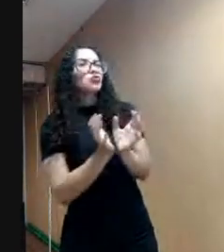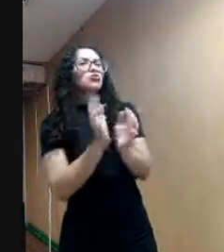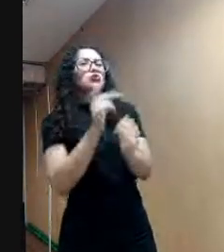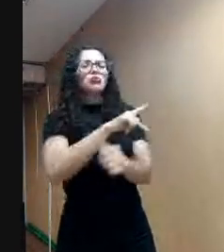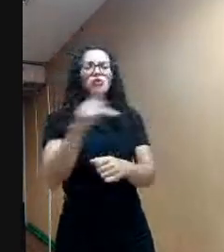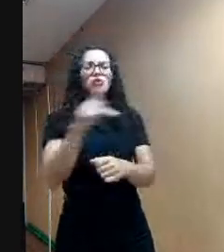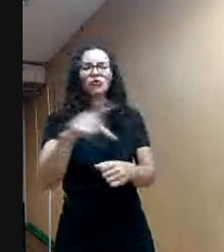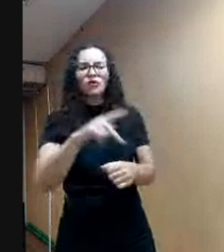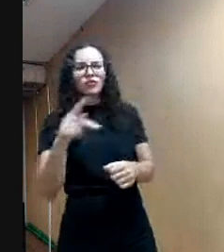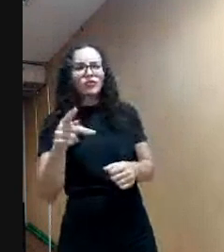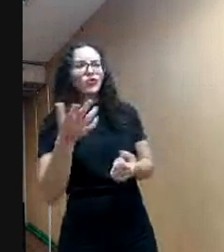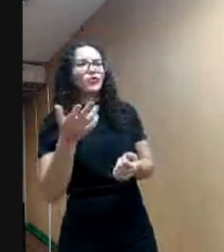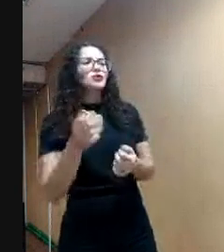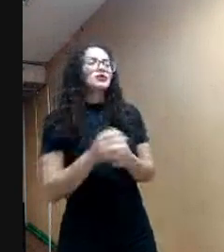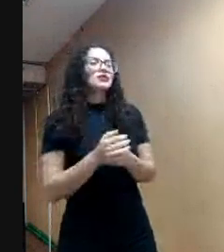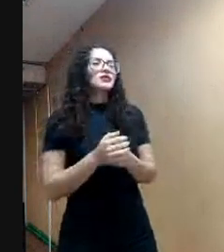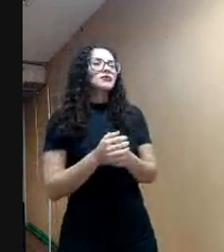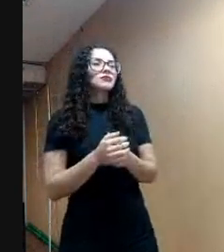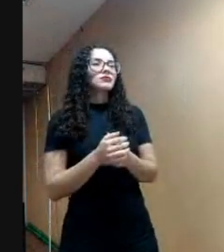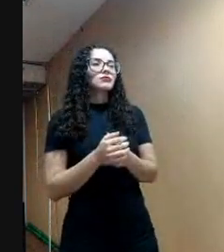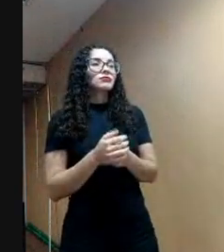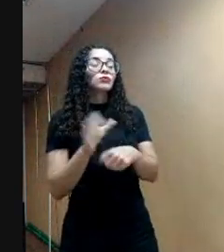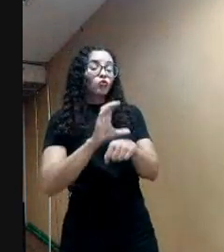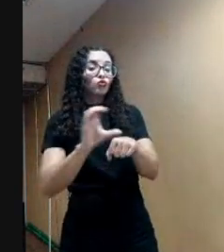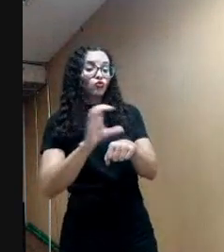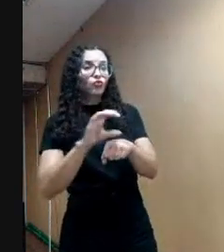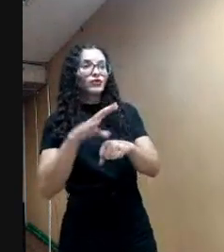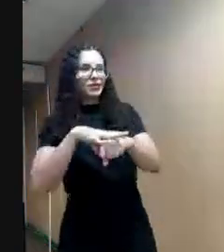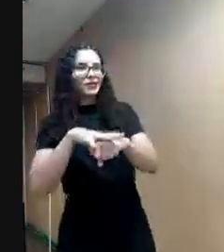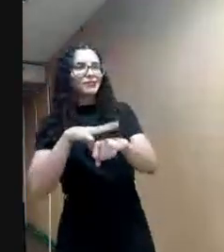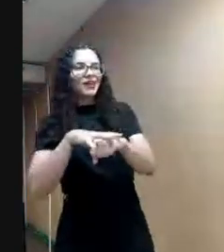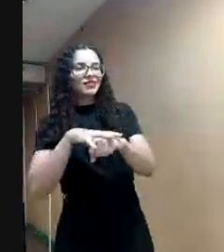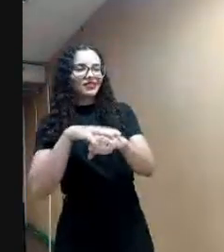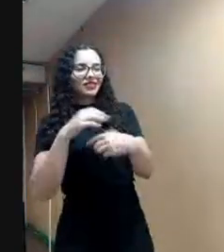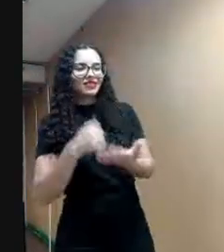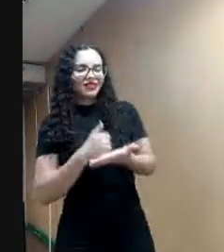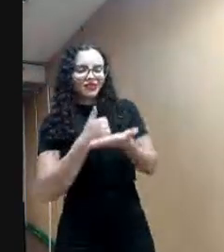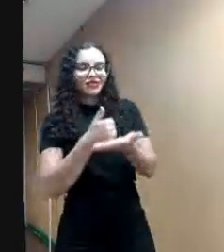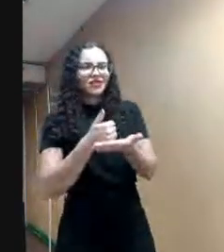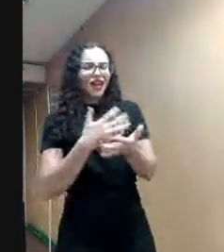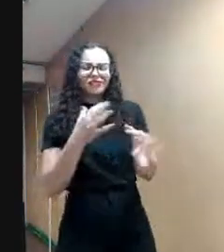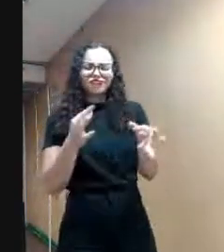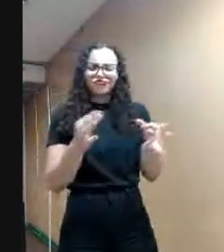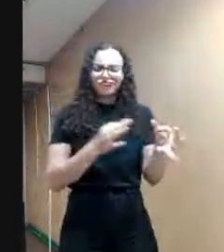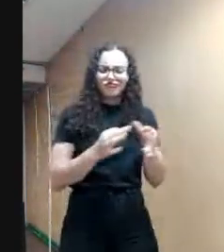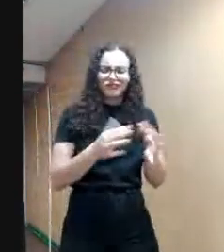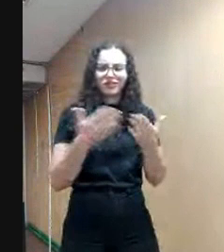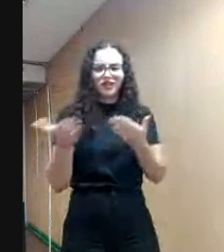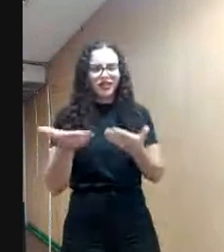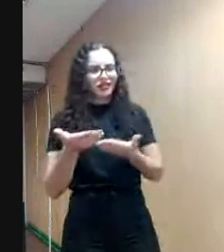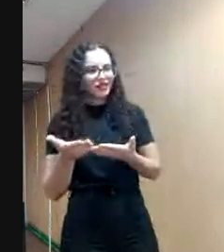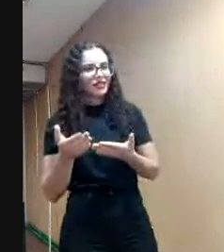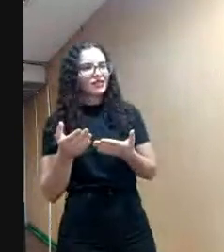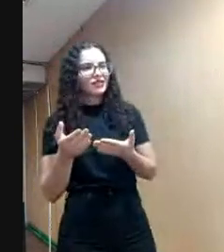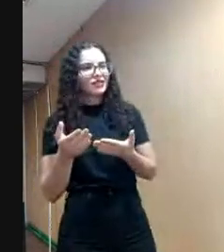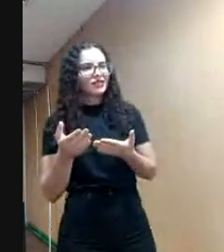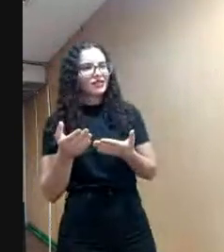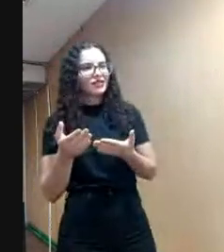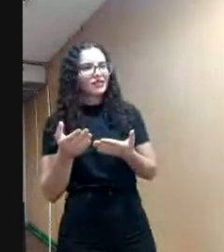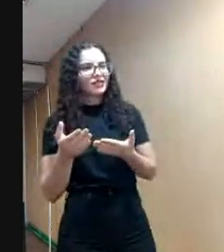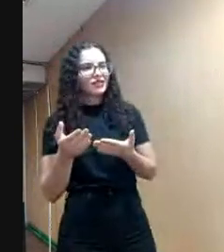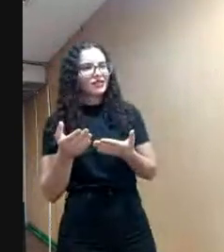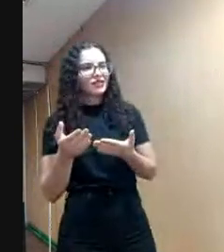né, professores do curso, né, que idealizaram e organizaram esse evento maravilhoso, um evento